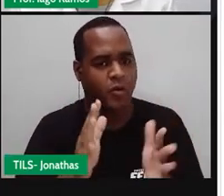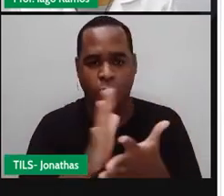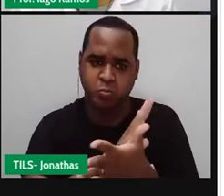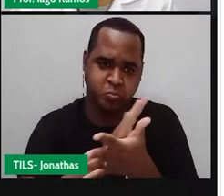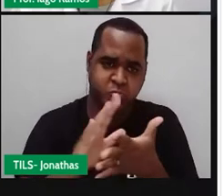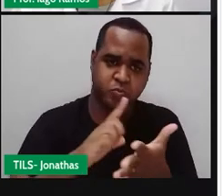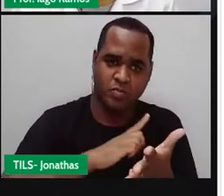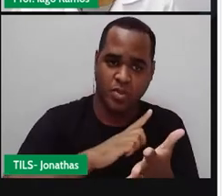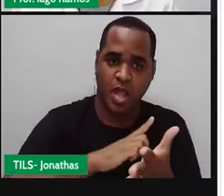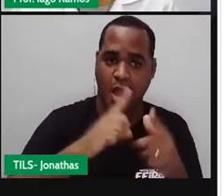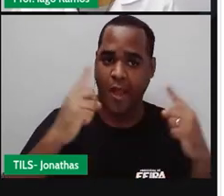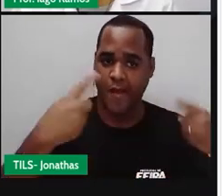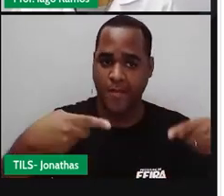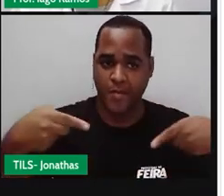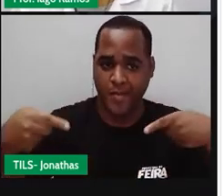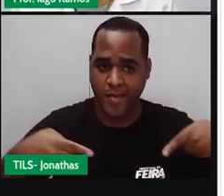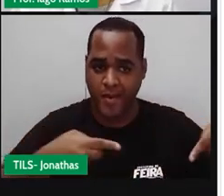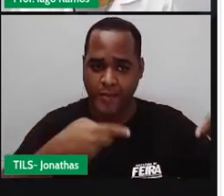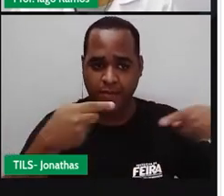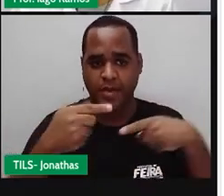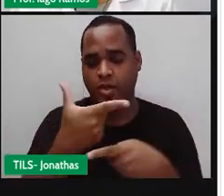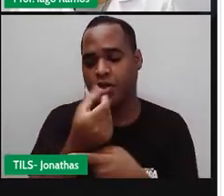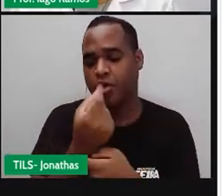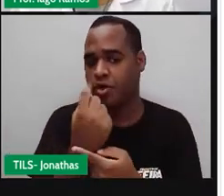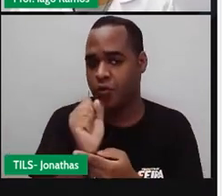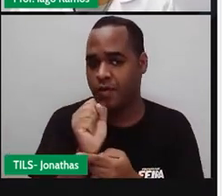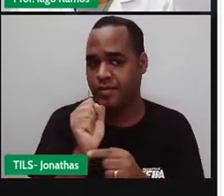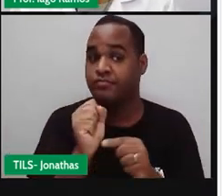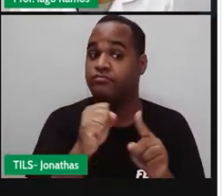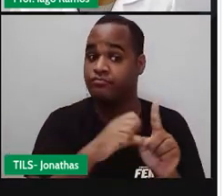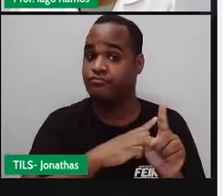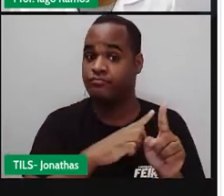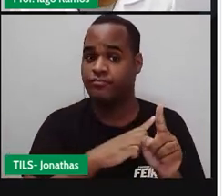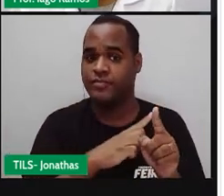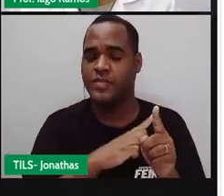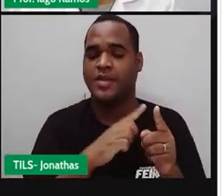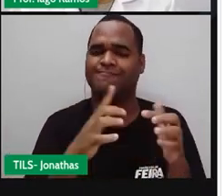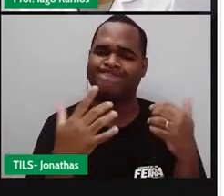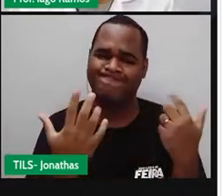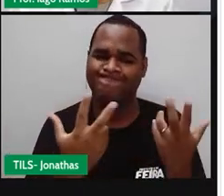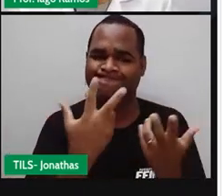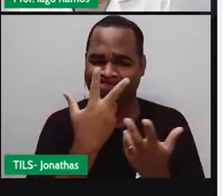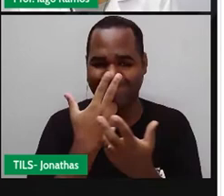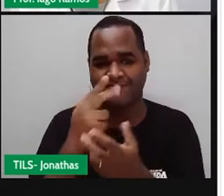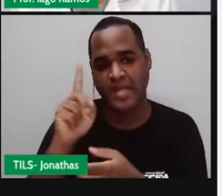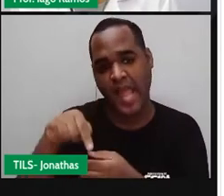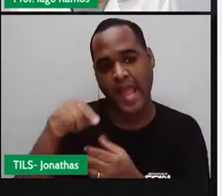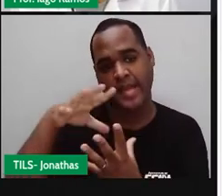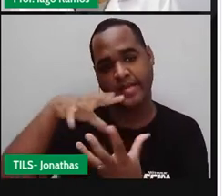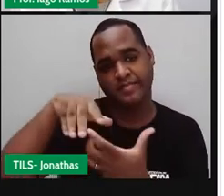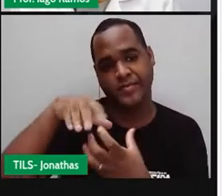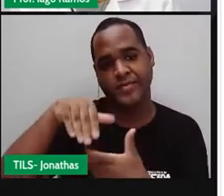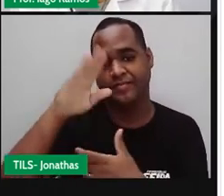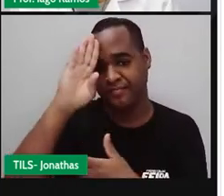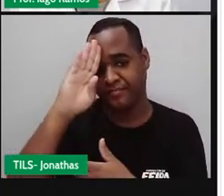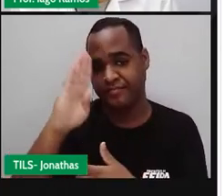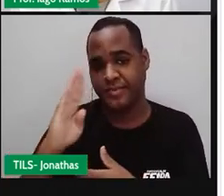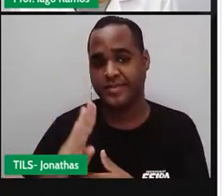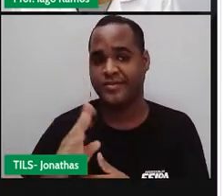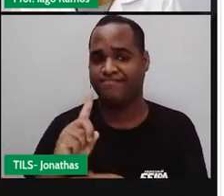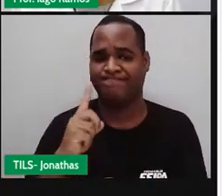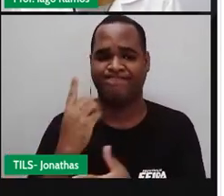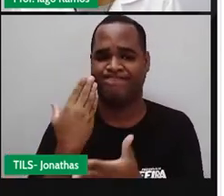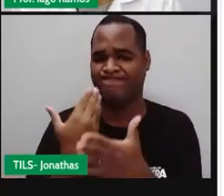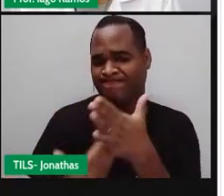da seleção nessa copa do ano de 2018 bom infelizmente nessa ocasião a nossa